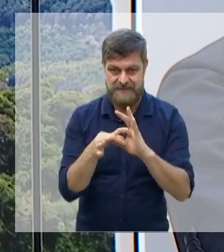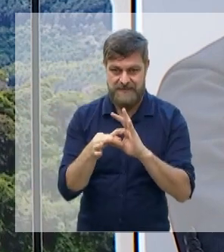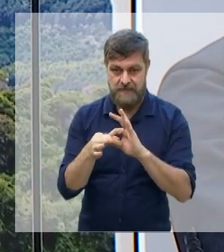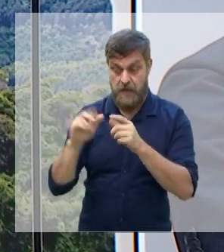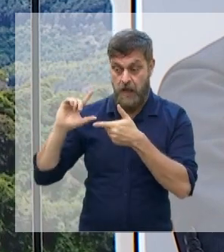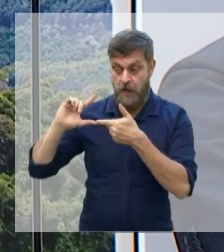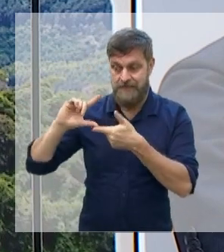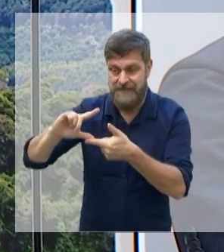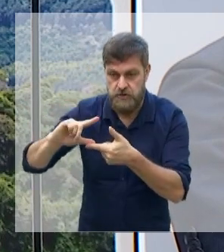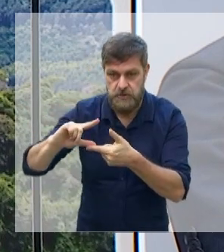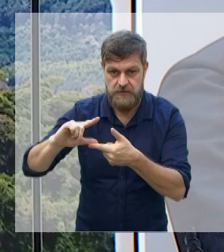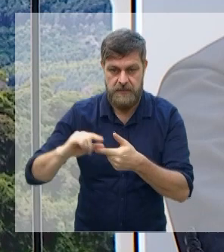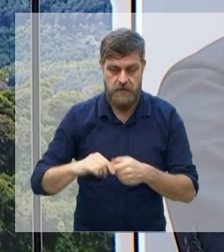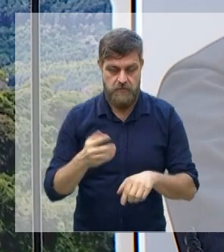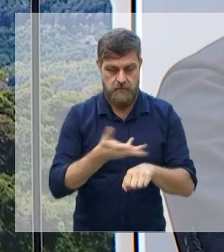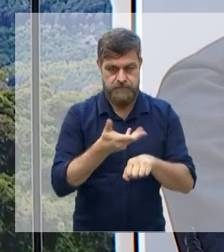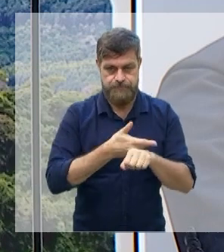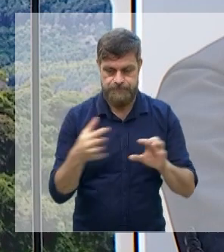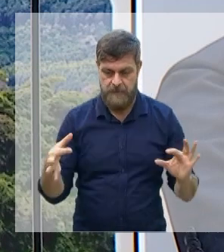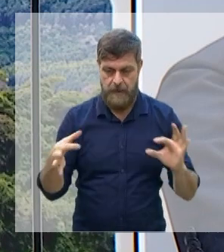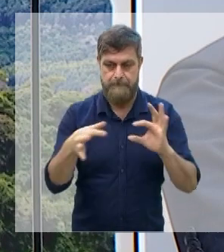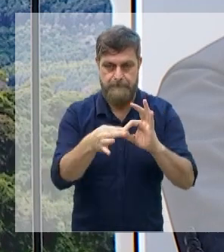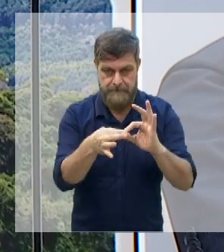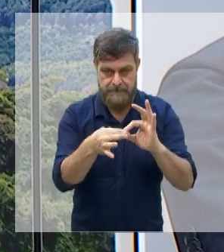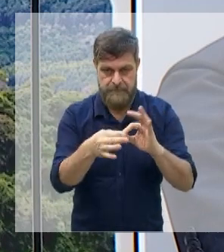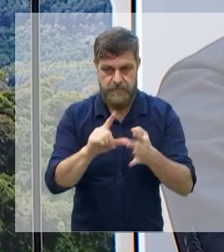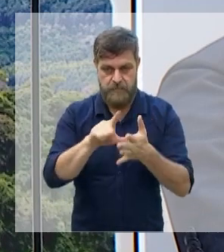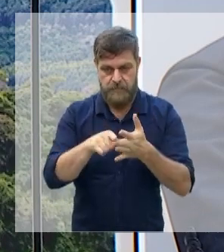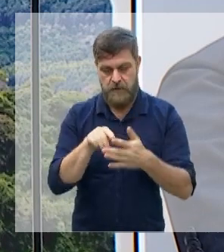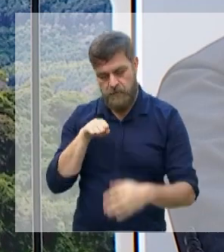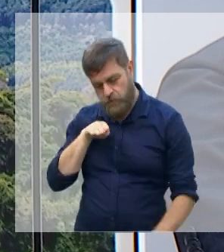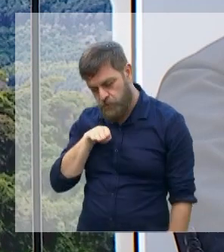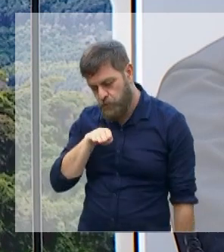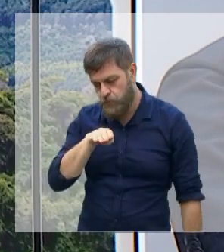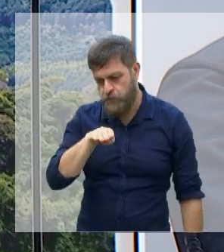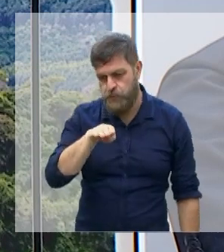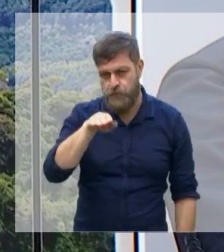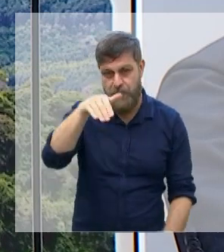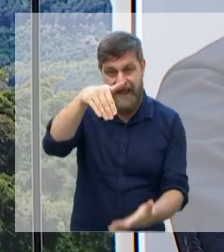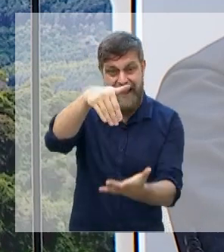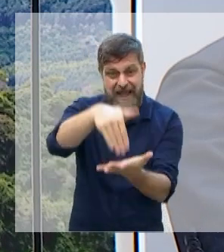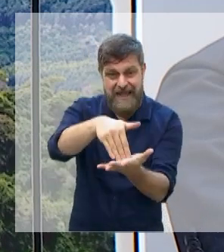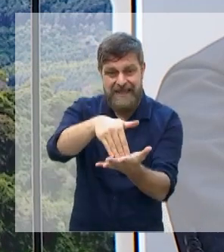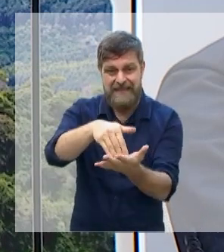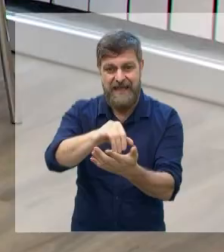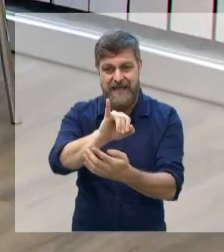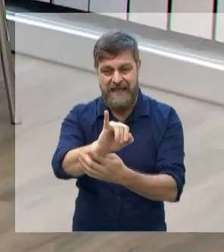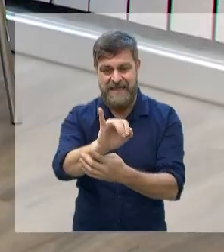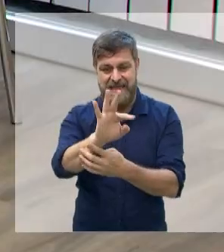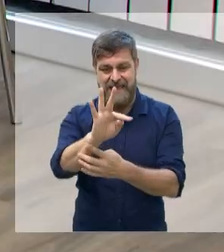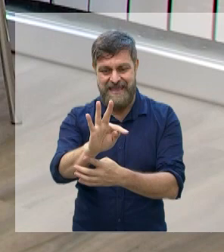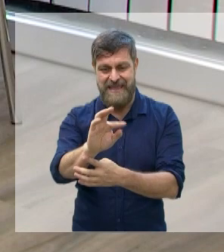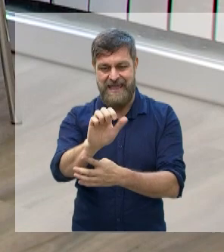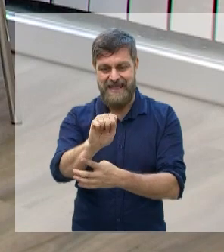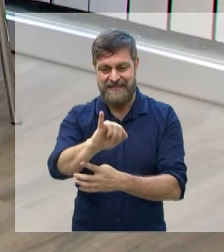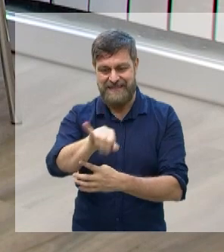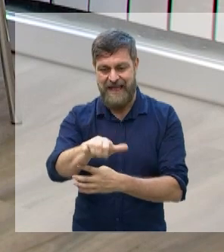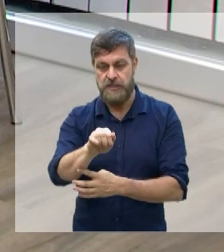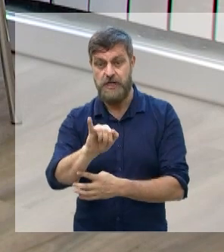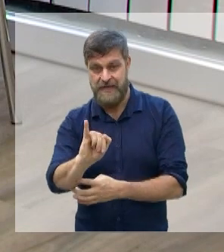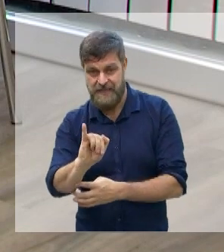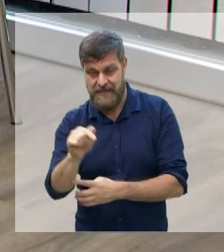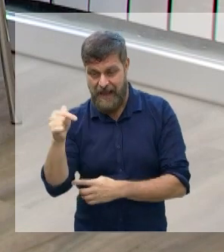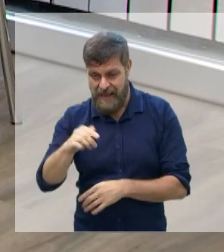o brt também nesse terminal campo grande aí seguindo viagem nós vamos terminar no terminal itajaí que vai ter também